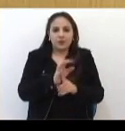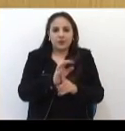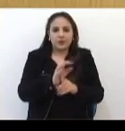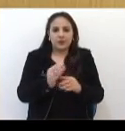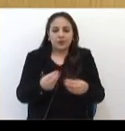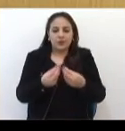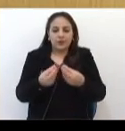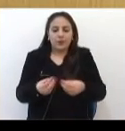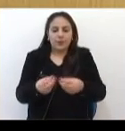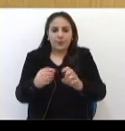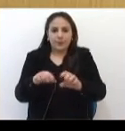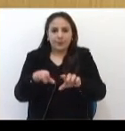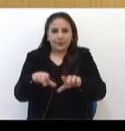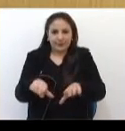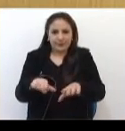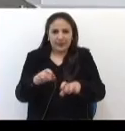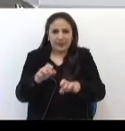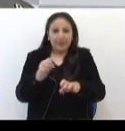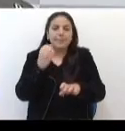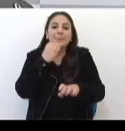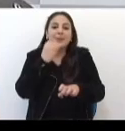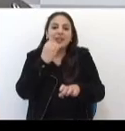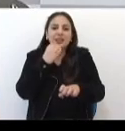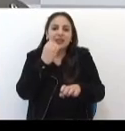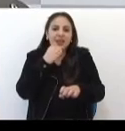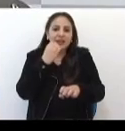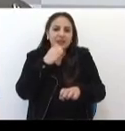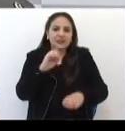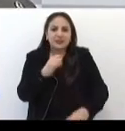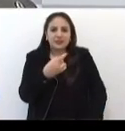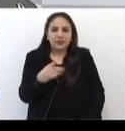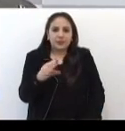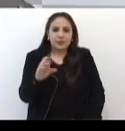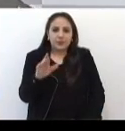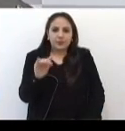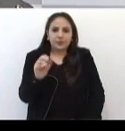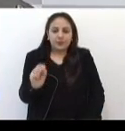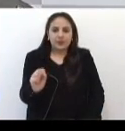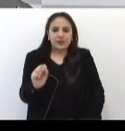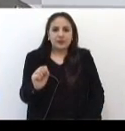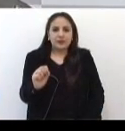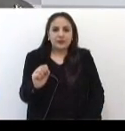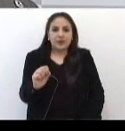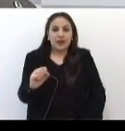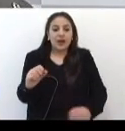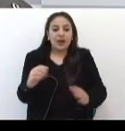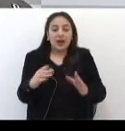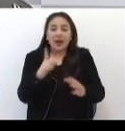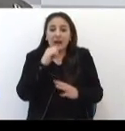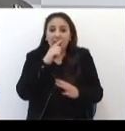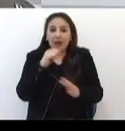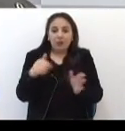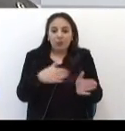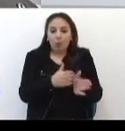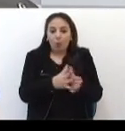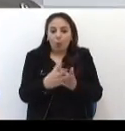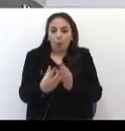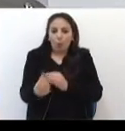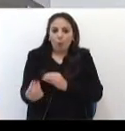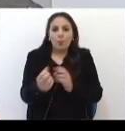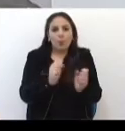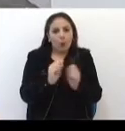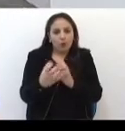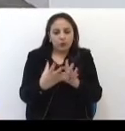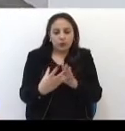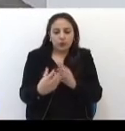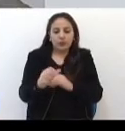uma pedreira em São Brás. O detone desvia o curso da água, pode sumir,